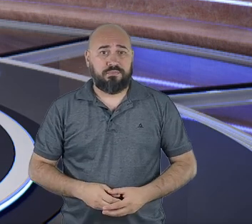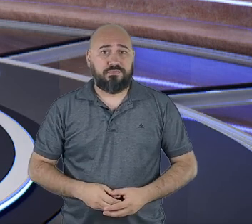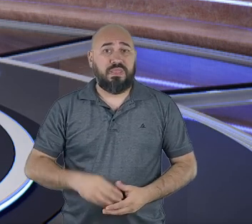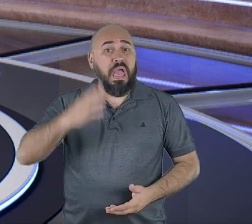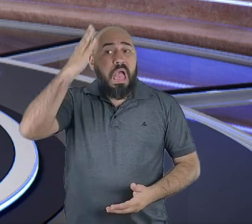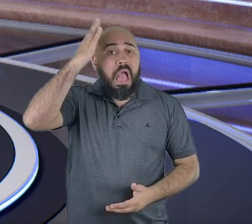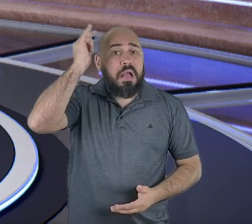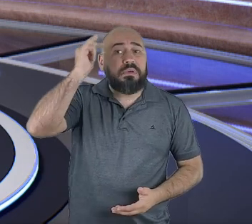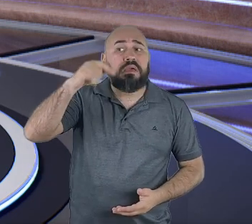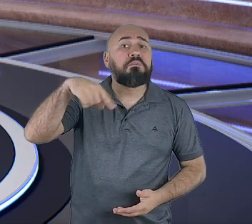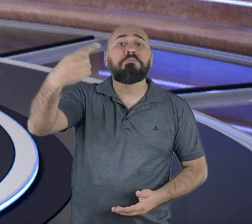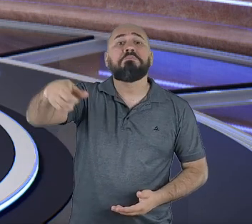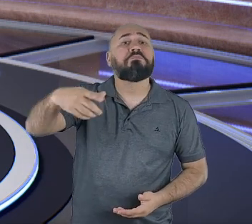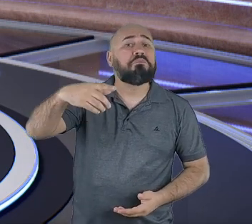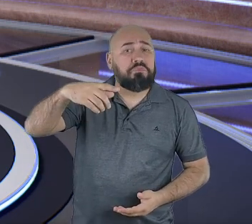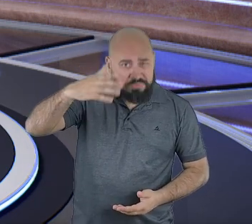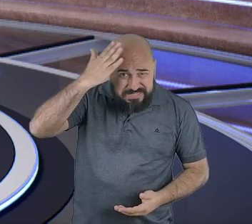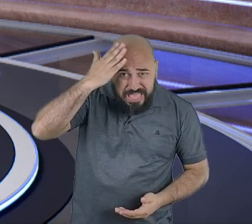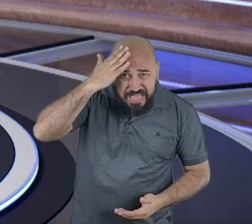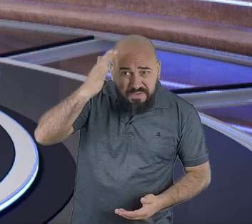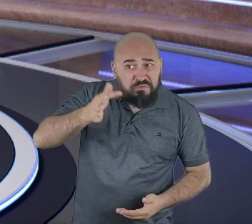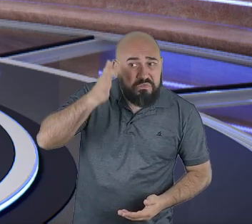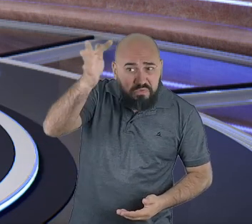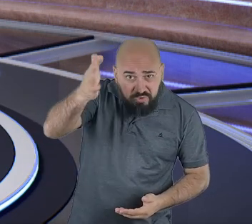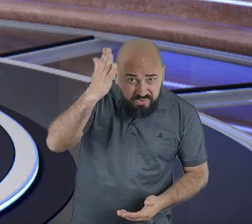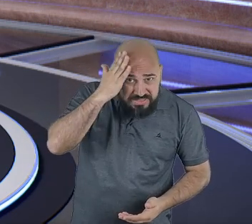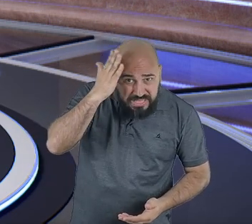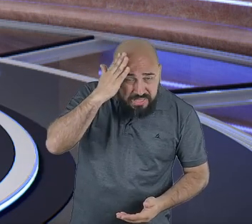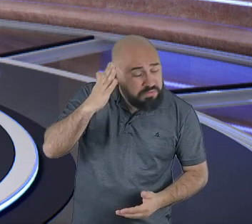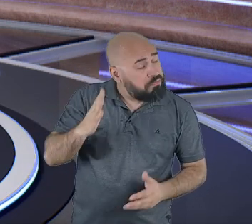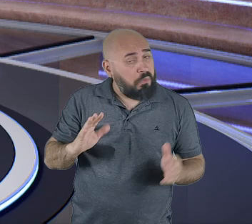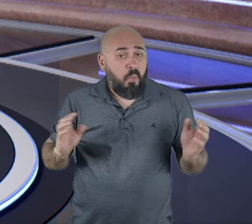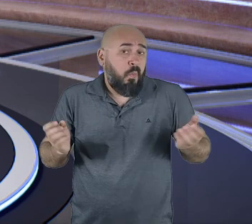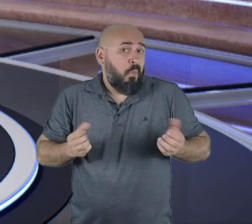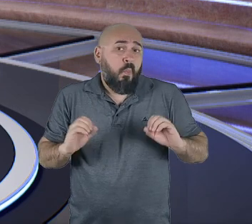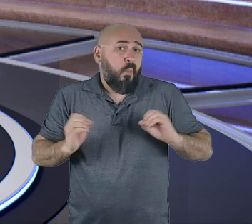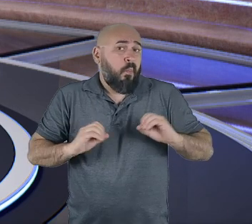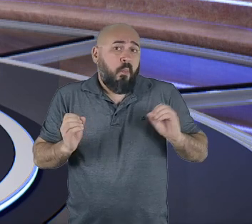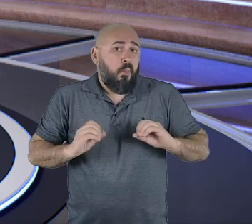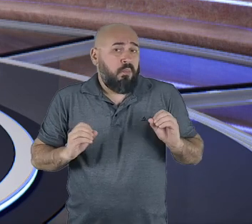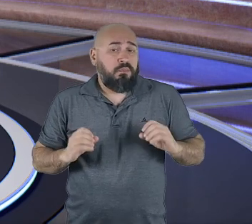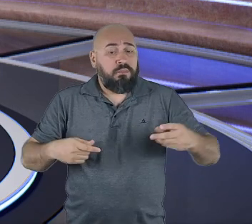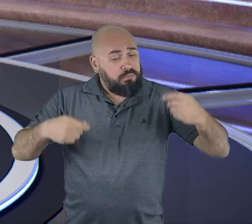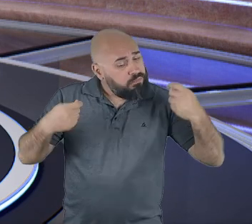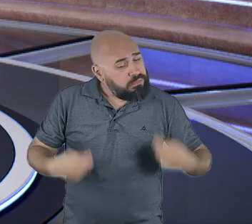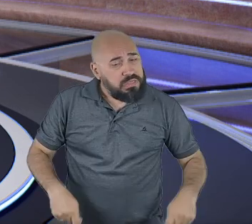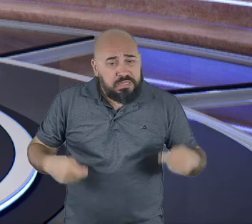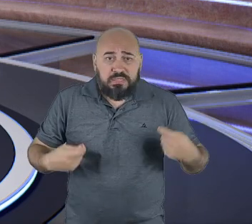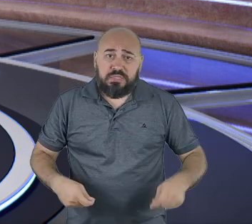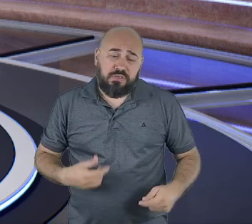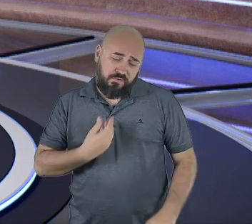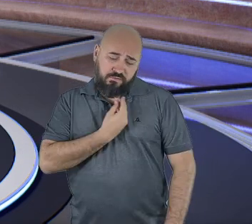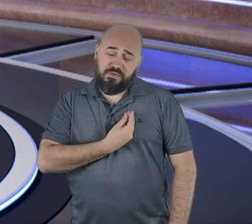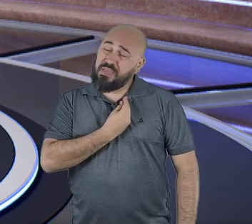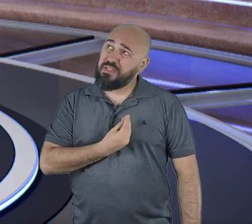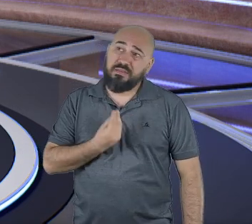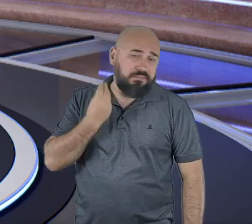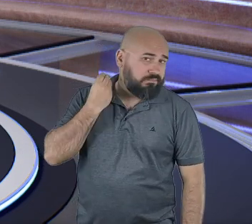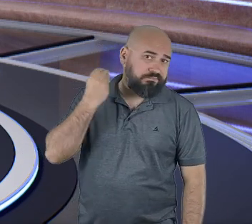acontecer amanhã. Eu não sei o que vai acontecer daqui a pouco. Então eu preciso estar com a minha vida nesse momento nas mãos de